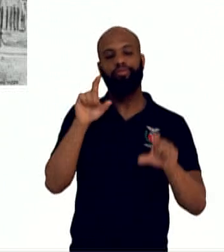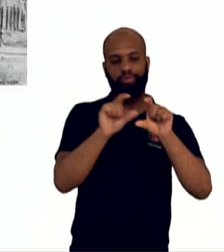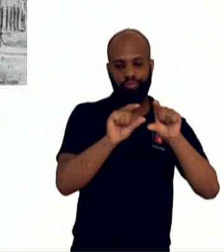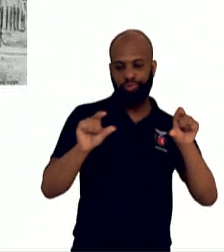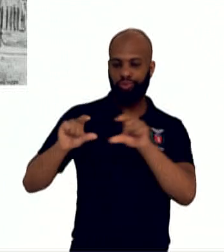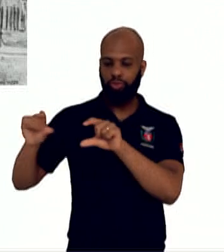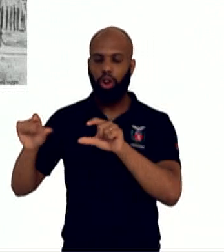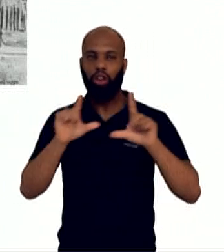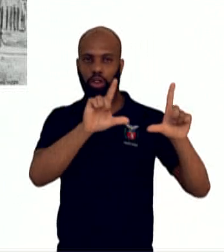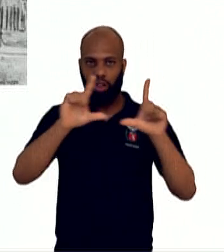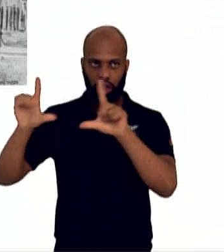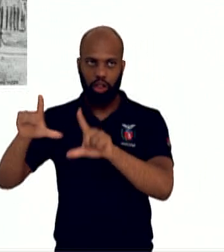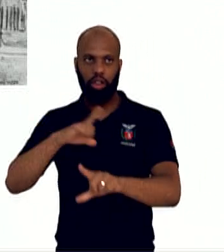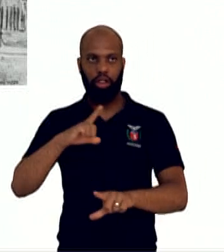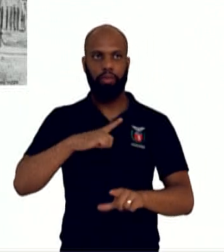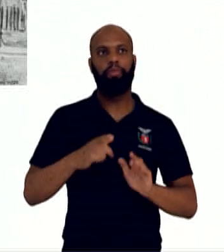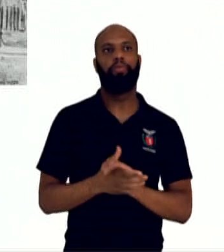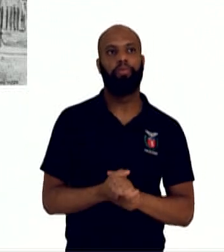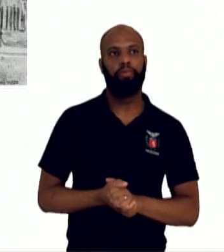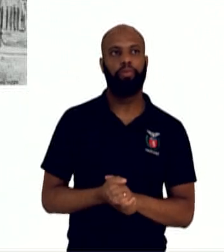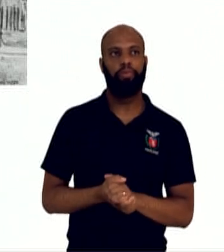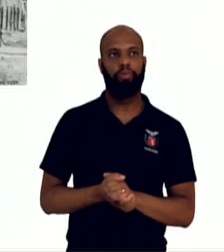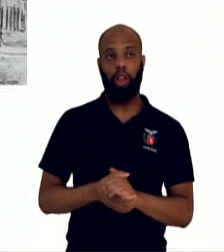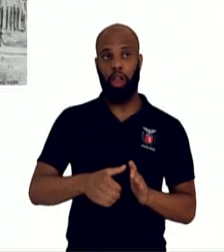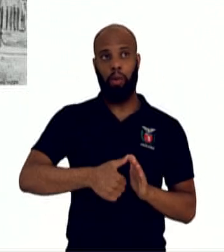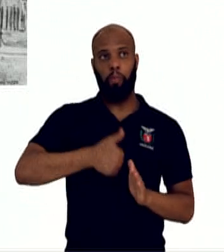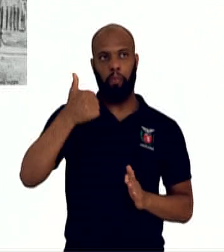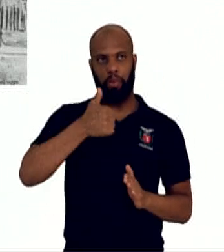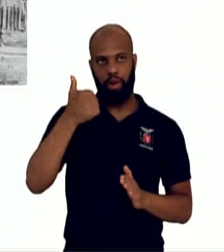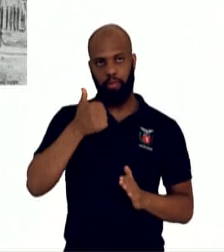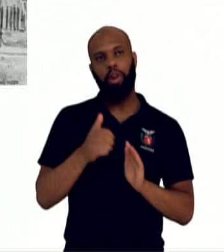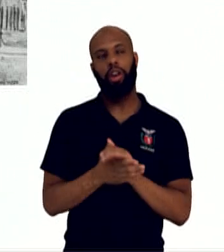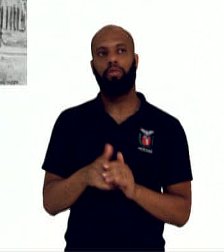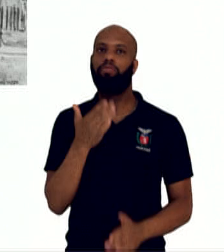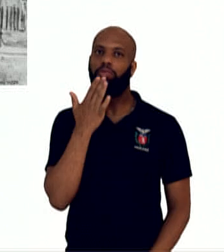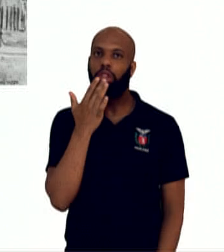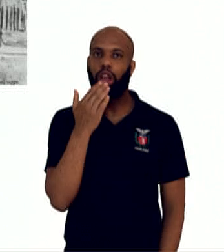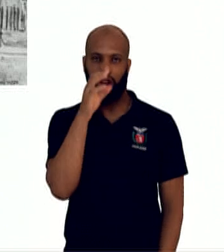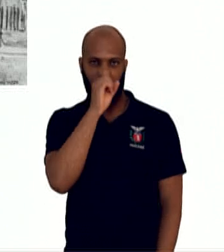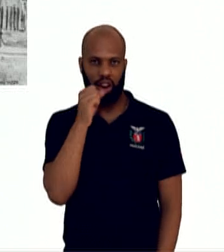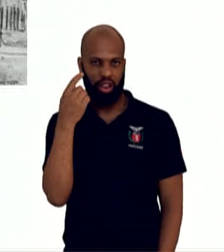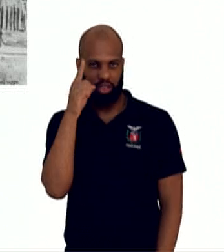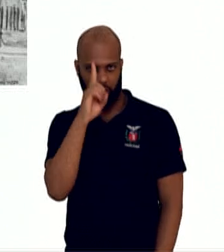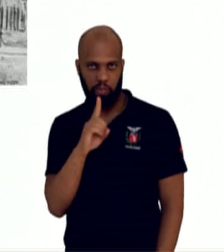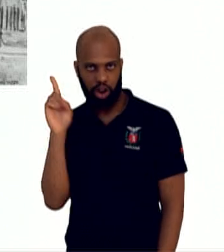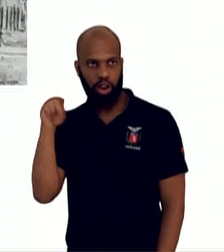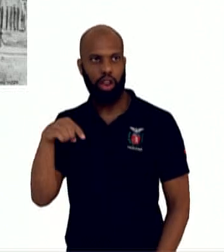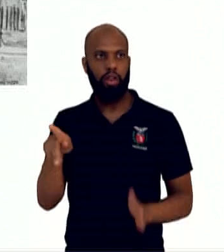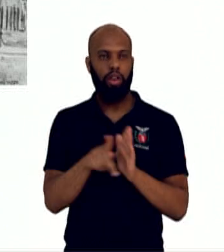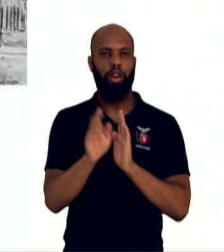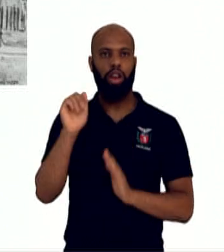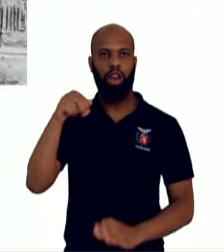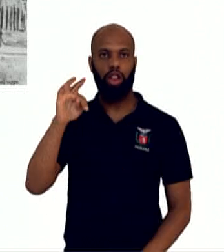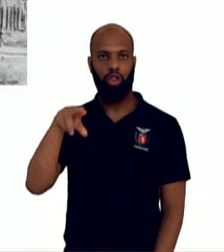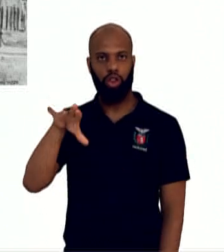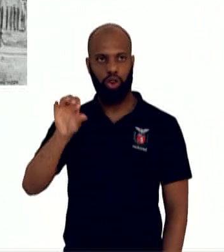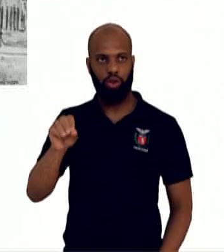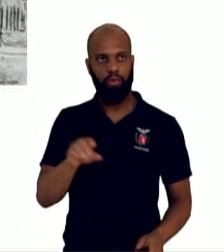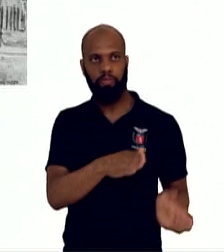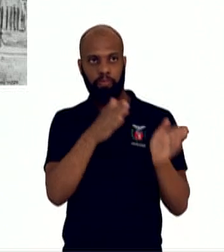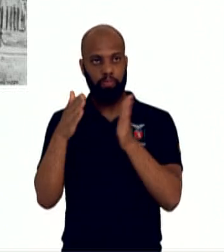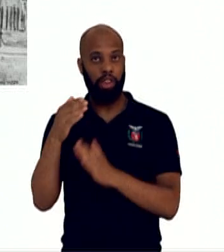que é do Antônio, e Estação de Santos, que é um projeto de 1922, da Estação de Santos, do